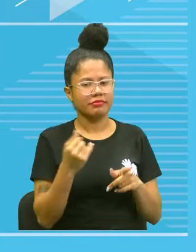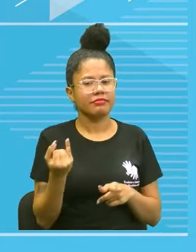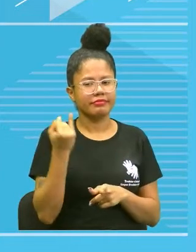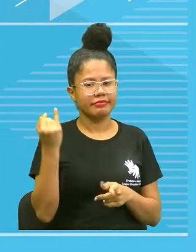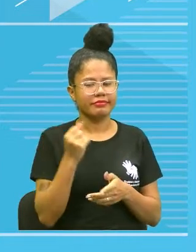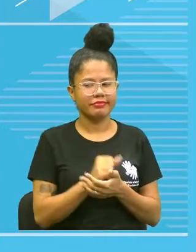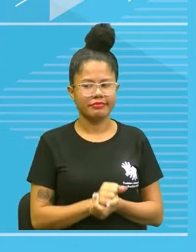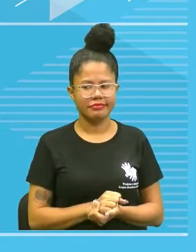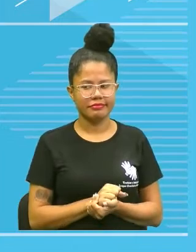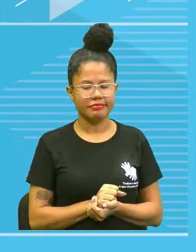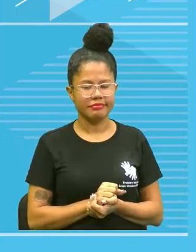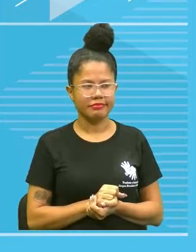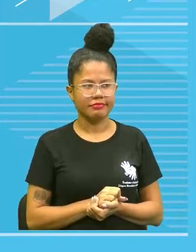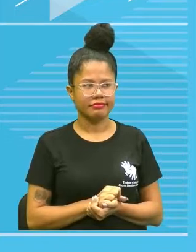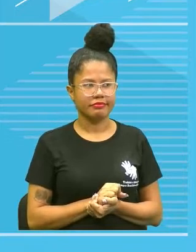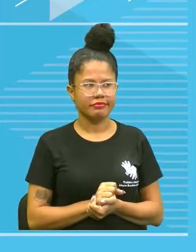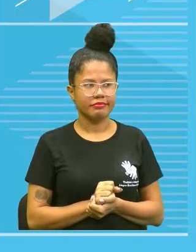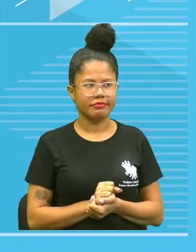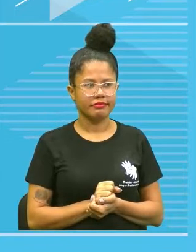também.